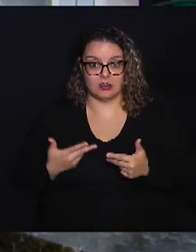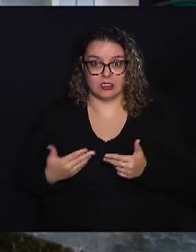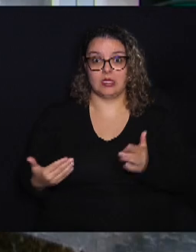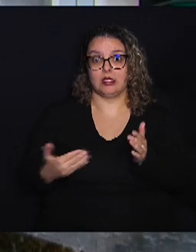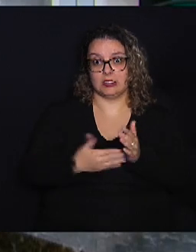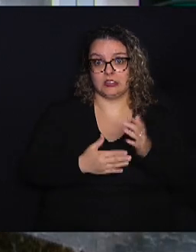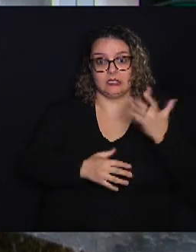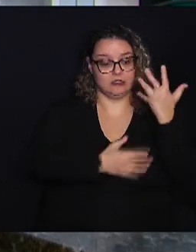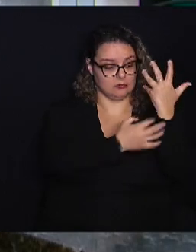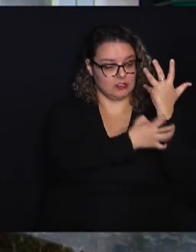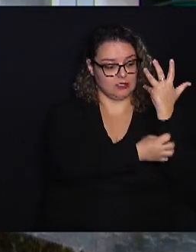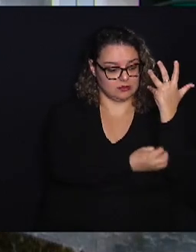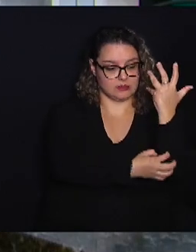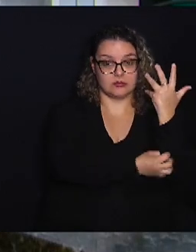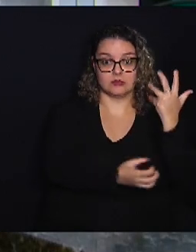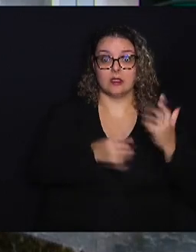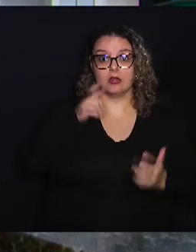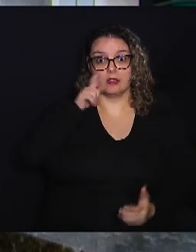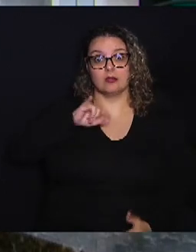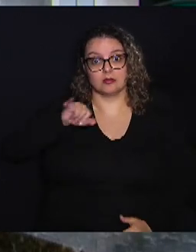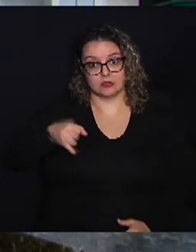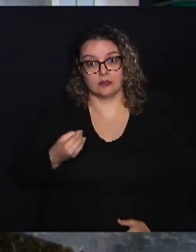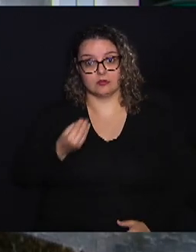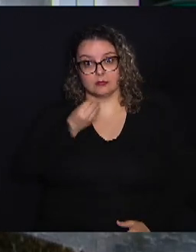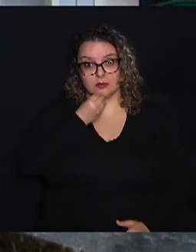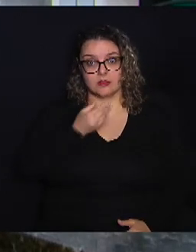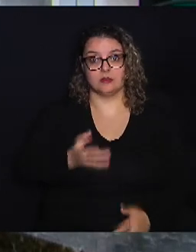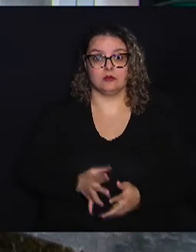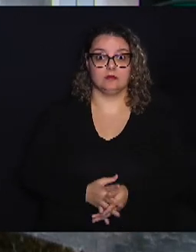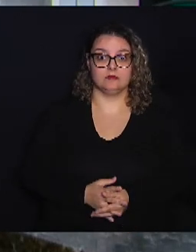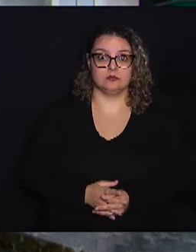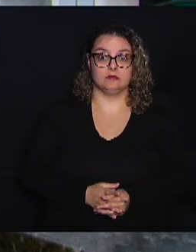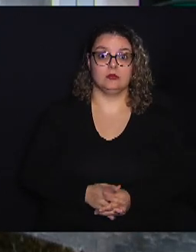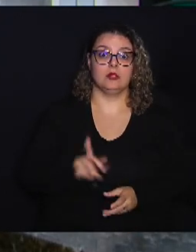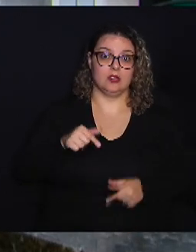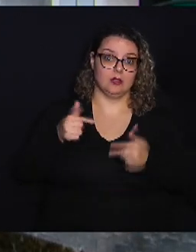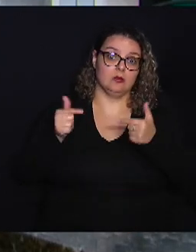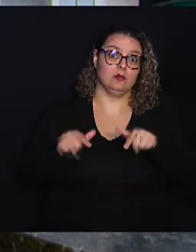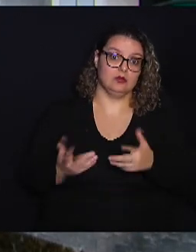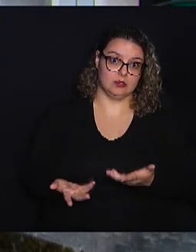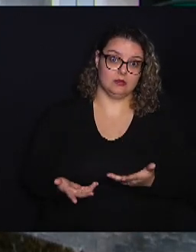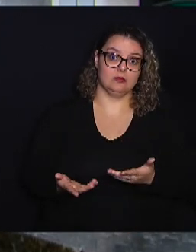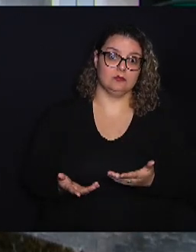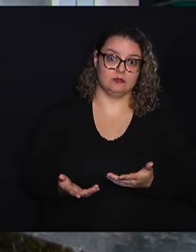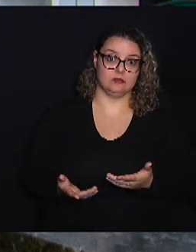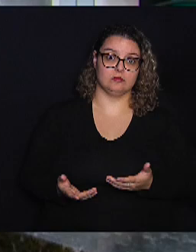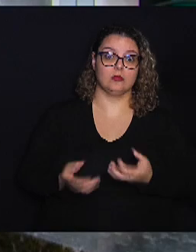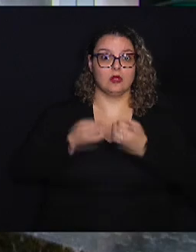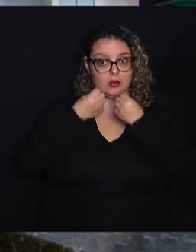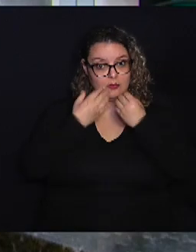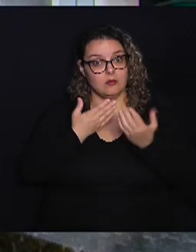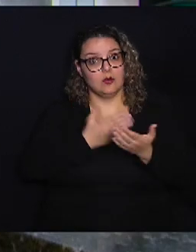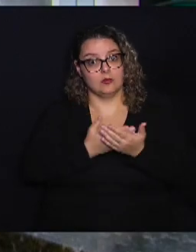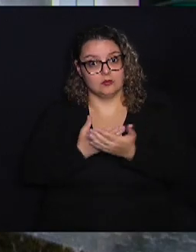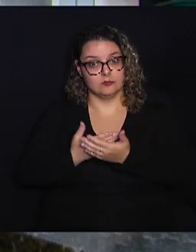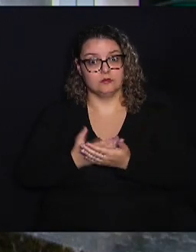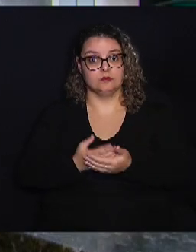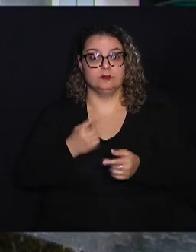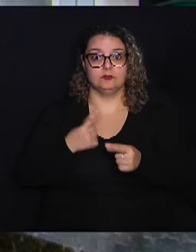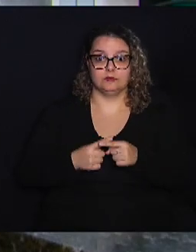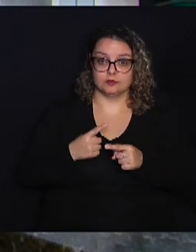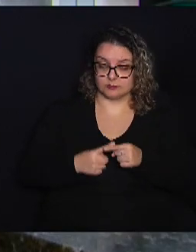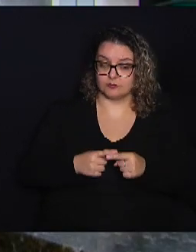de árvores ela consegue aproveitar, até uma casca de árvore. Ali é um ambiente que ele é muito propício para esses estudos, porque